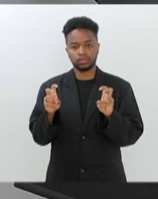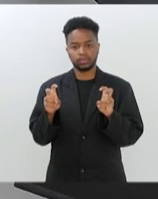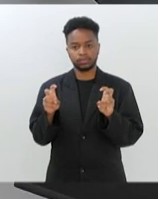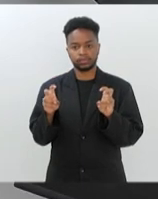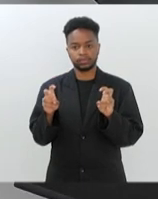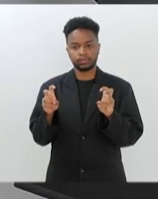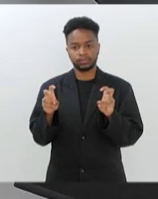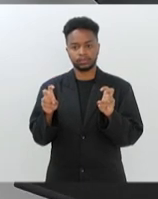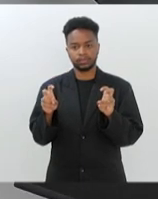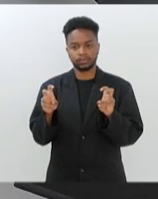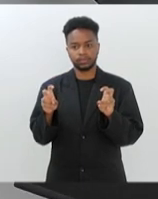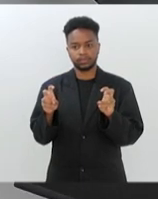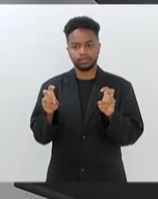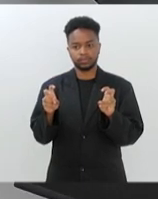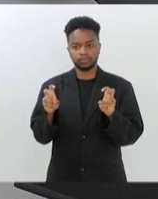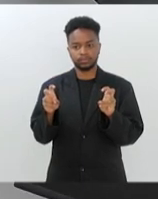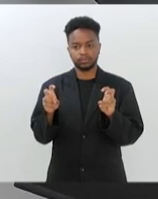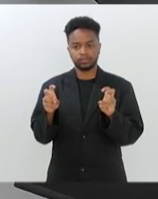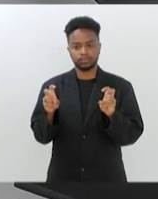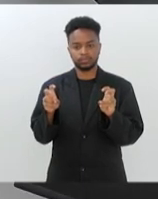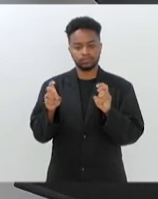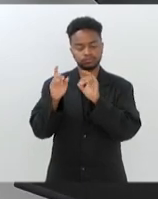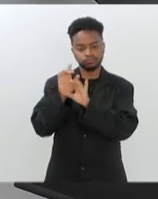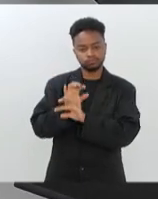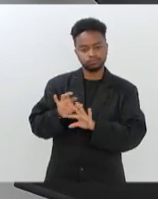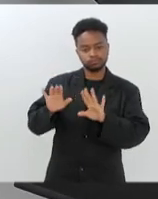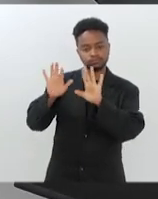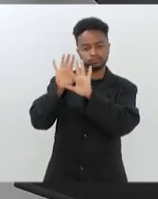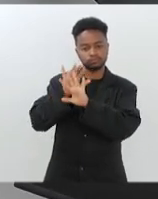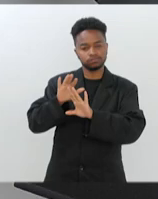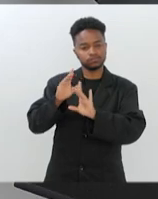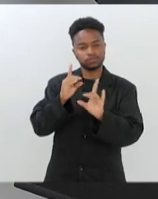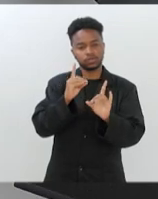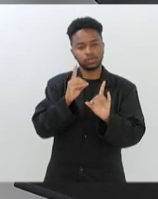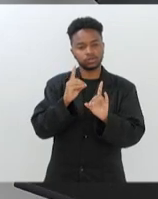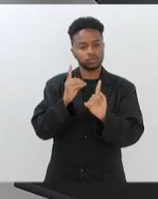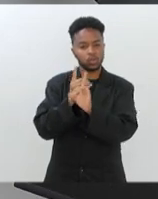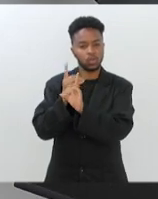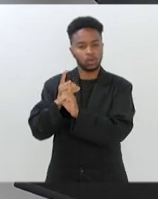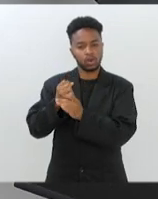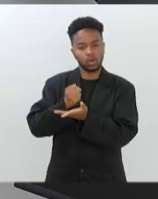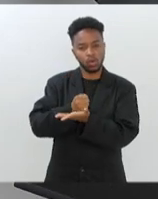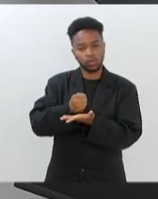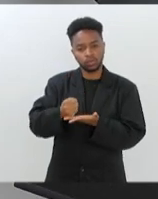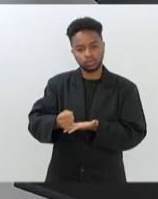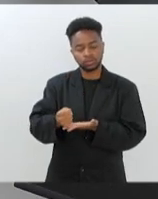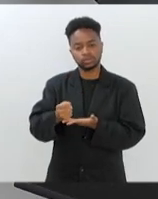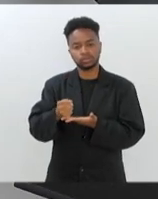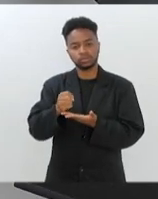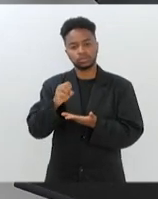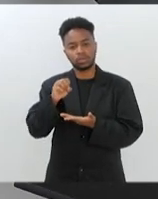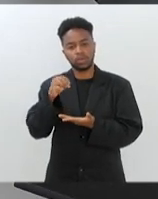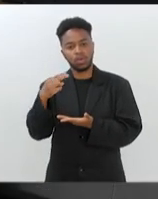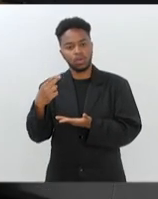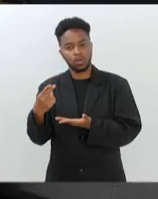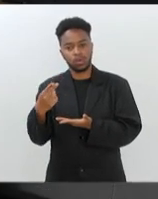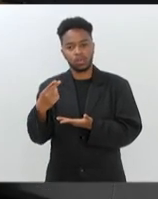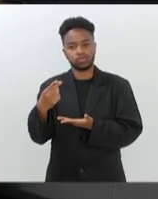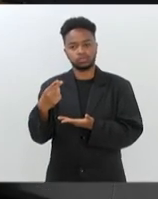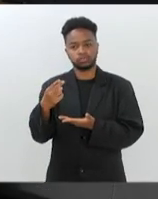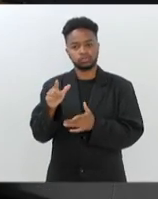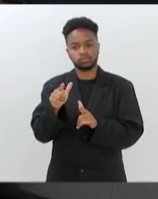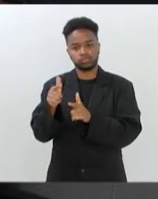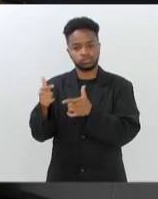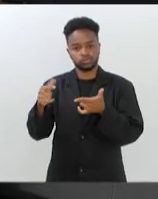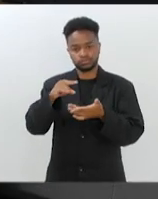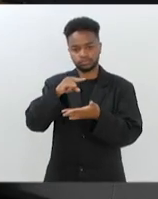questões de obscuridade em contratos seis que